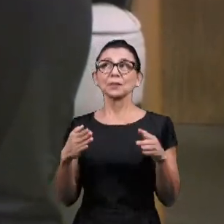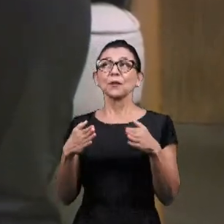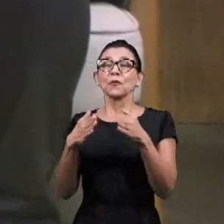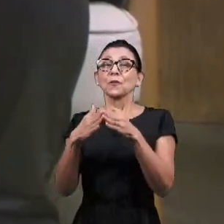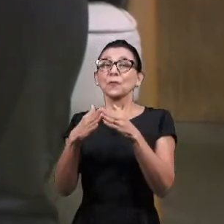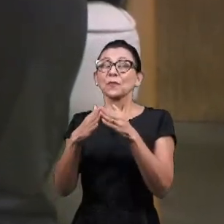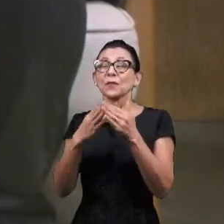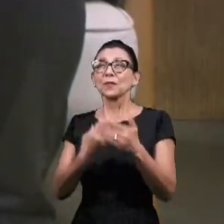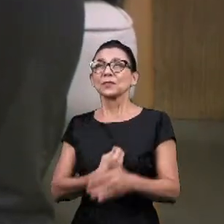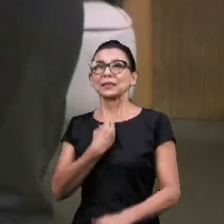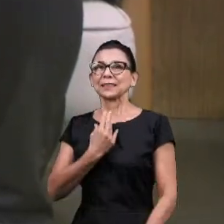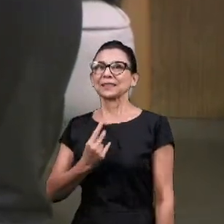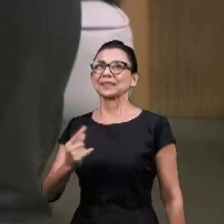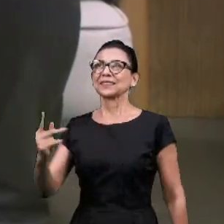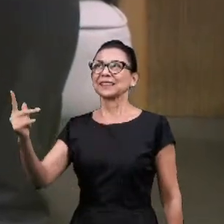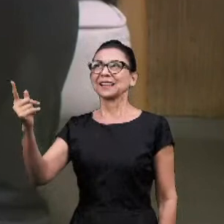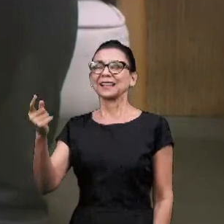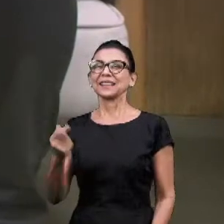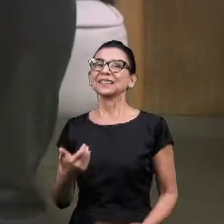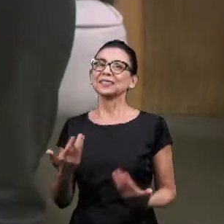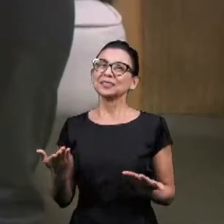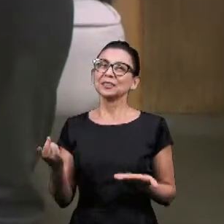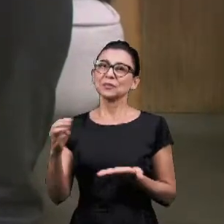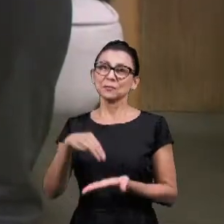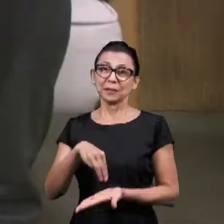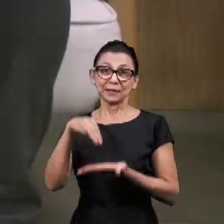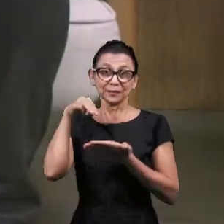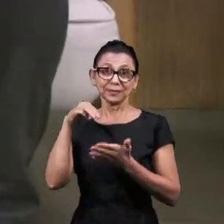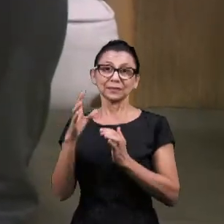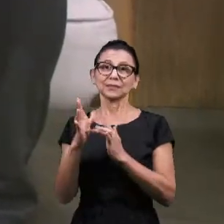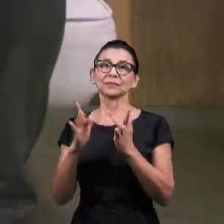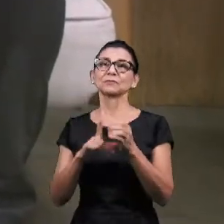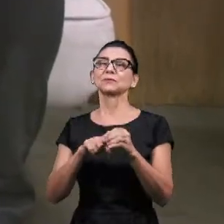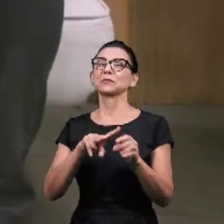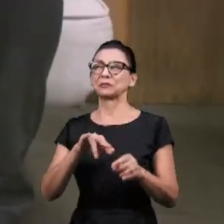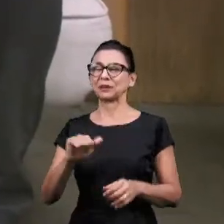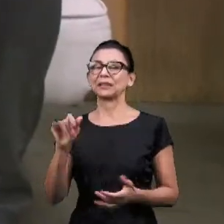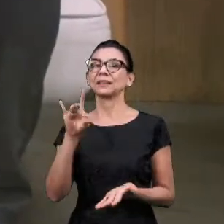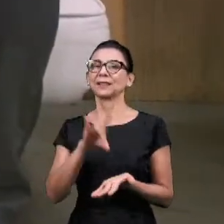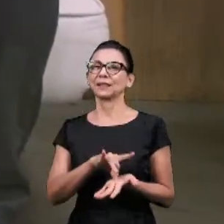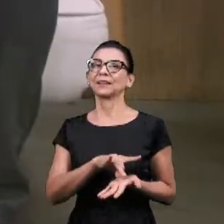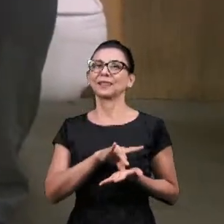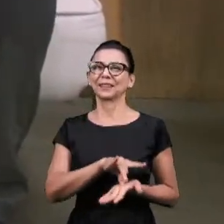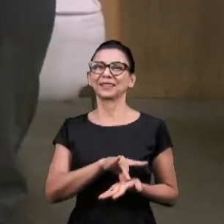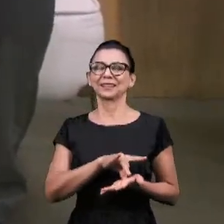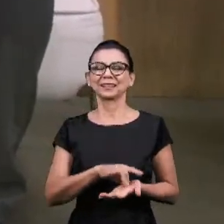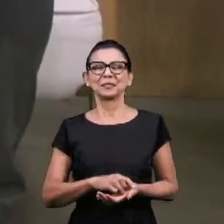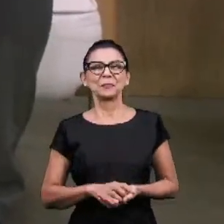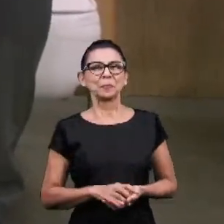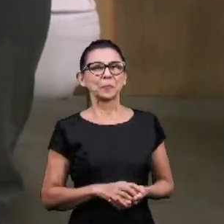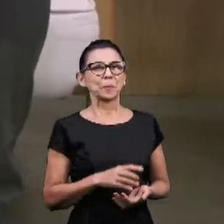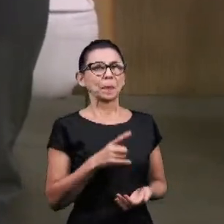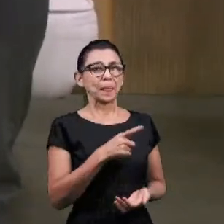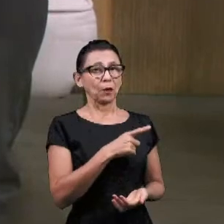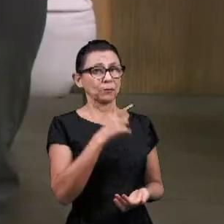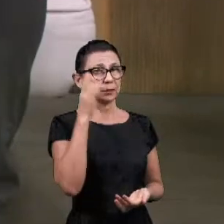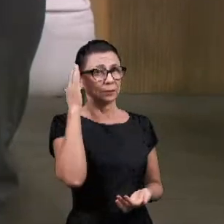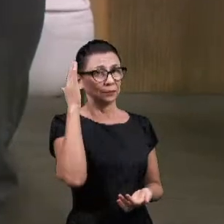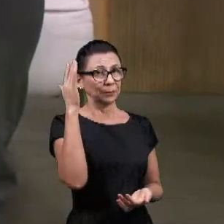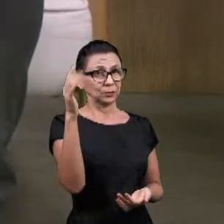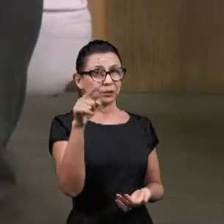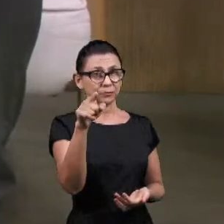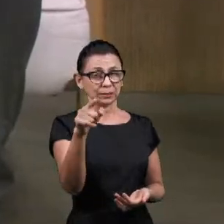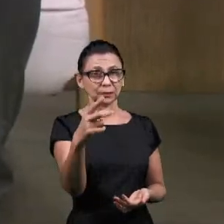ansiosos por isso vivemos isso. Maranata, o Senhor Jesus vem, né? Isso é real, né? Agora, você imagina, e os irmãos que estão